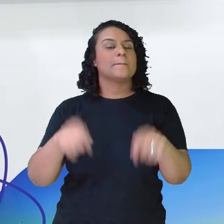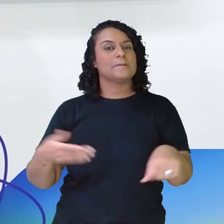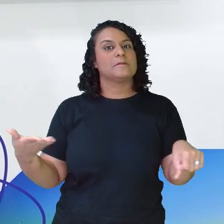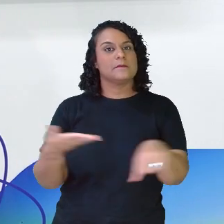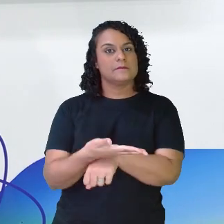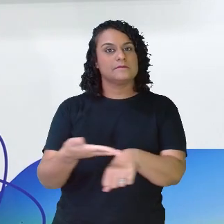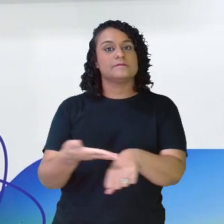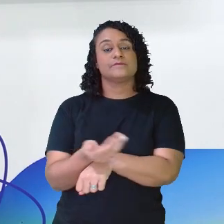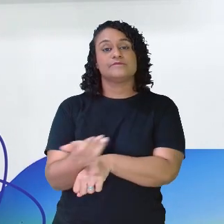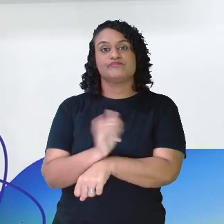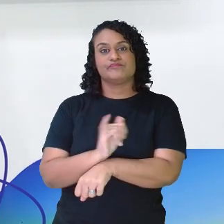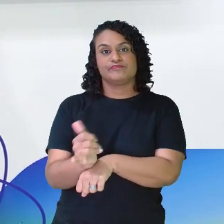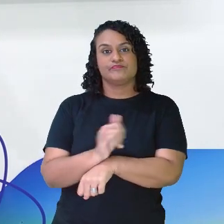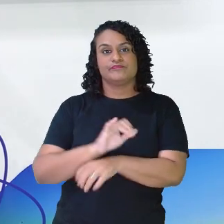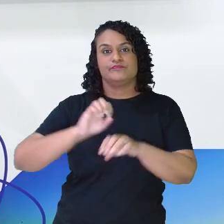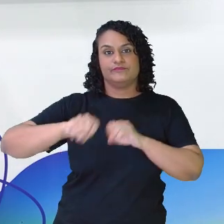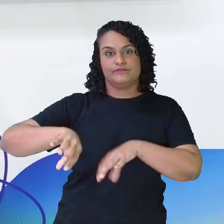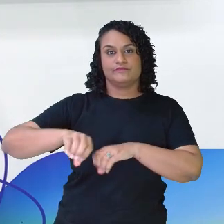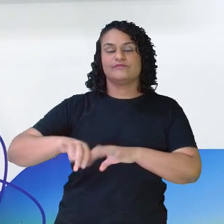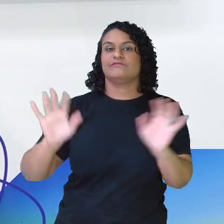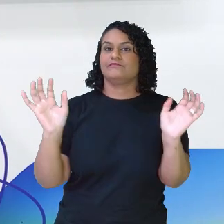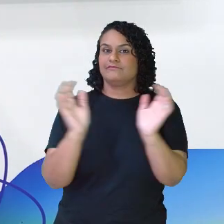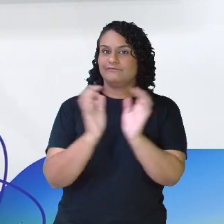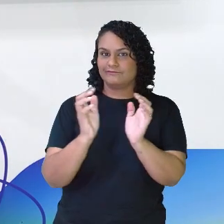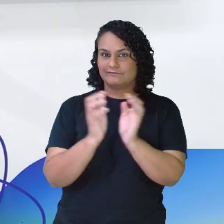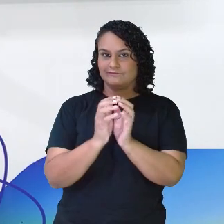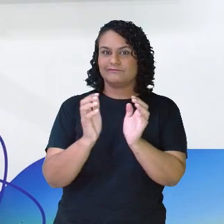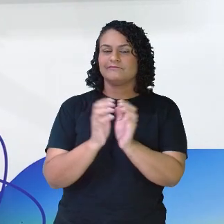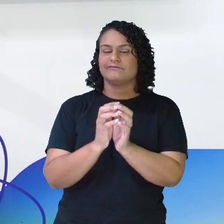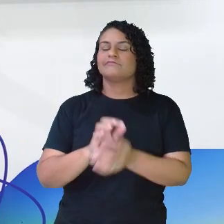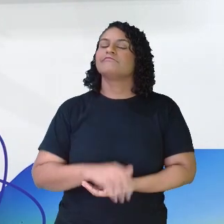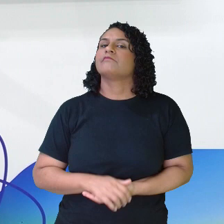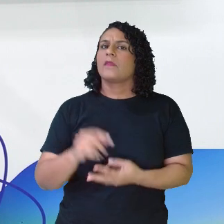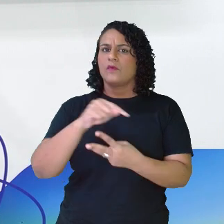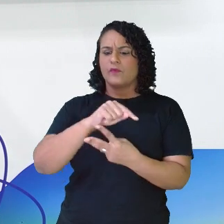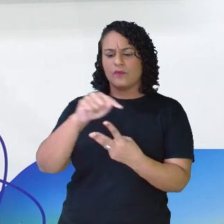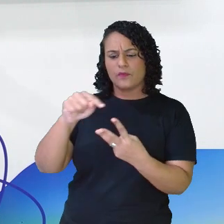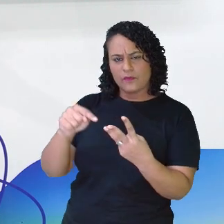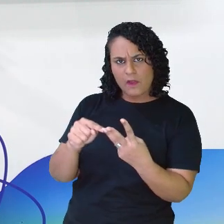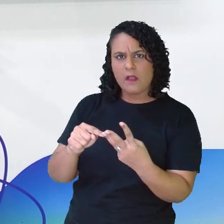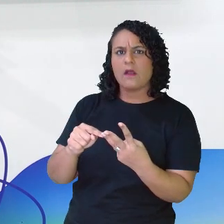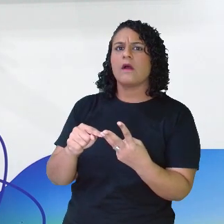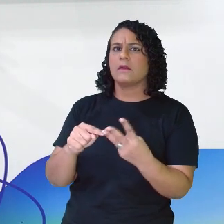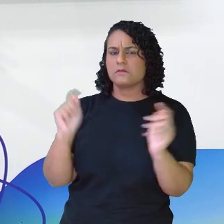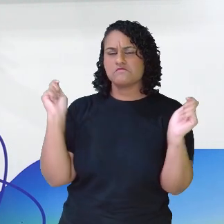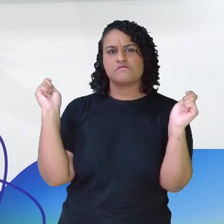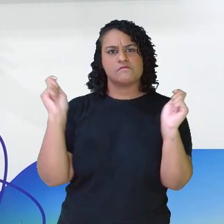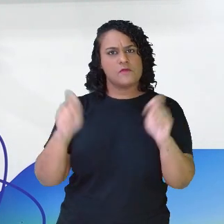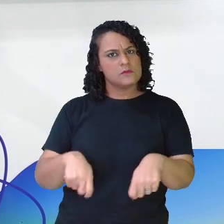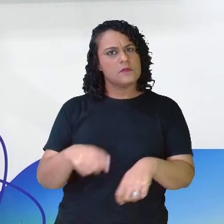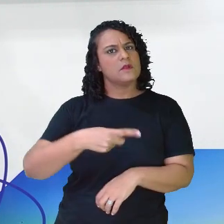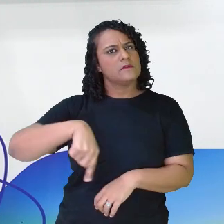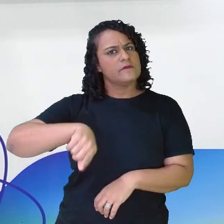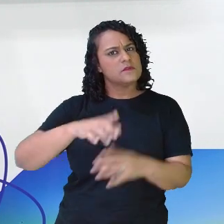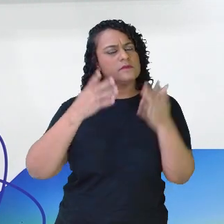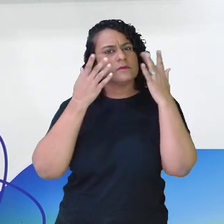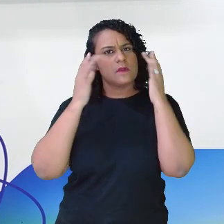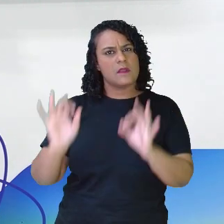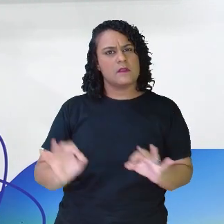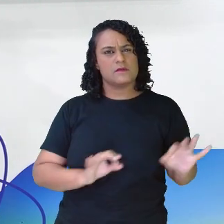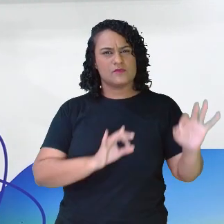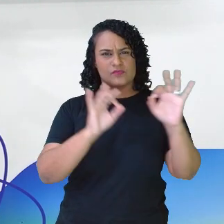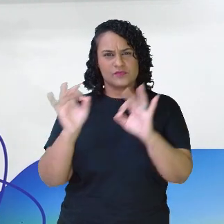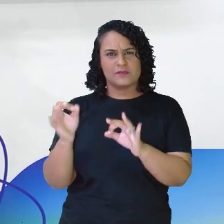do Educa Recife lá no YouTube. Então, são várias maneiras, várias possibilidades que você tem para